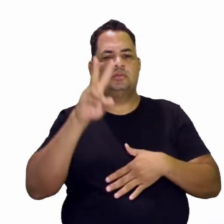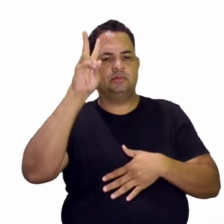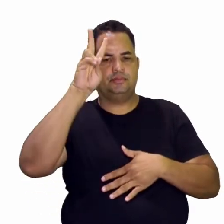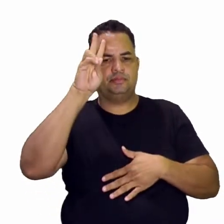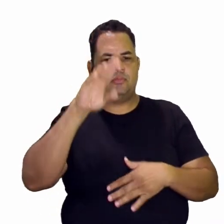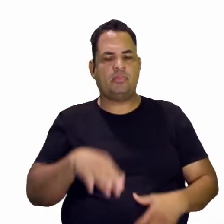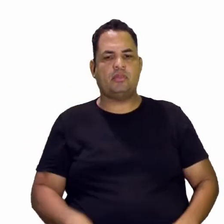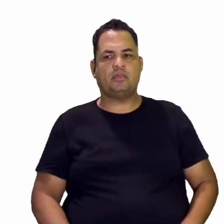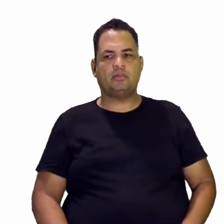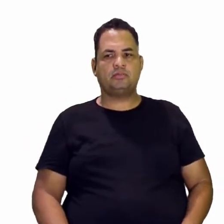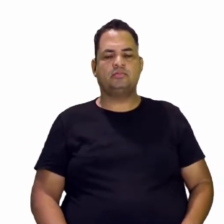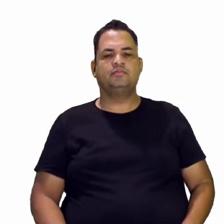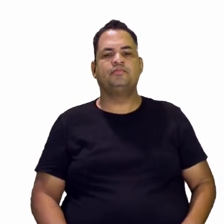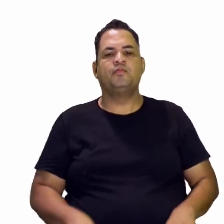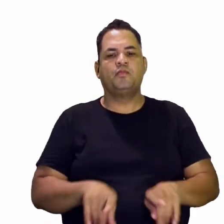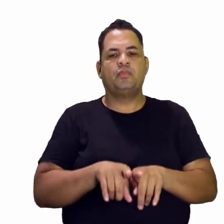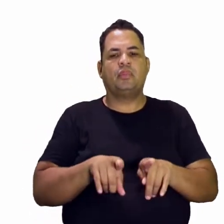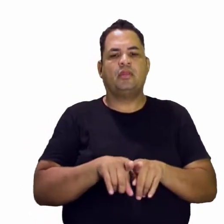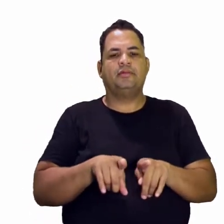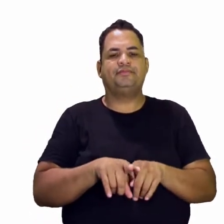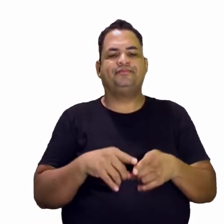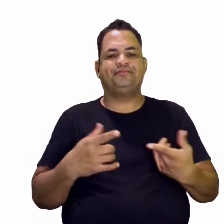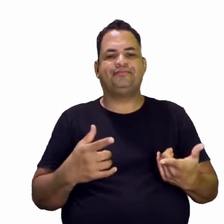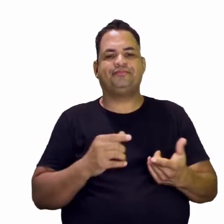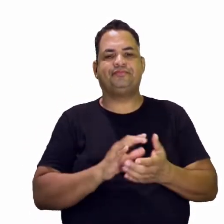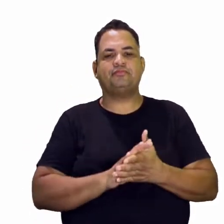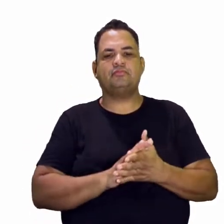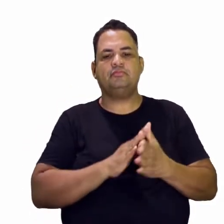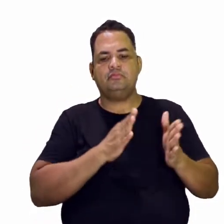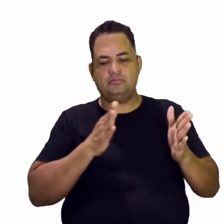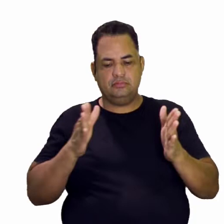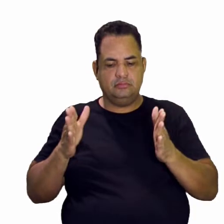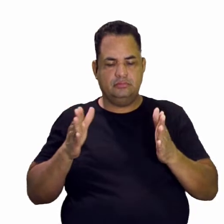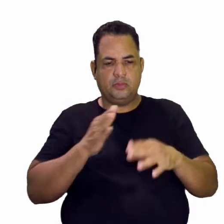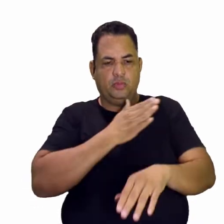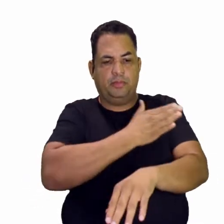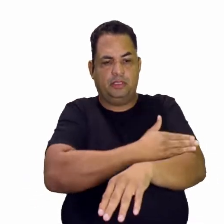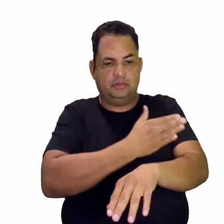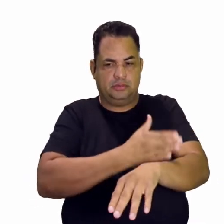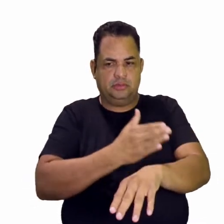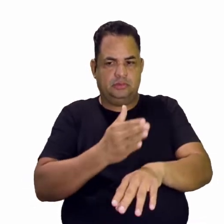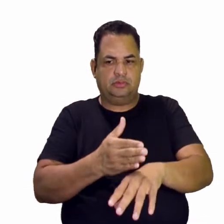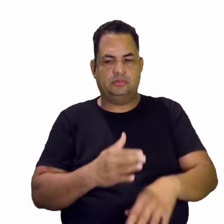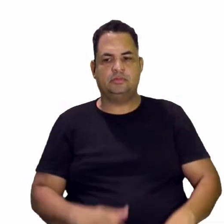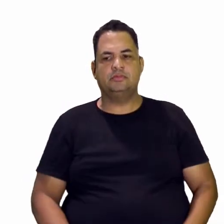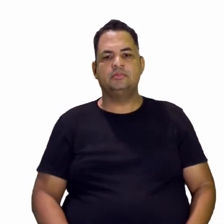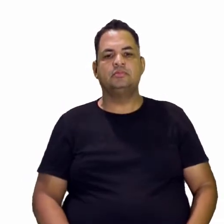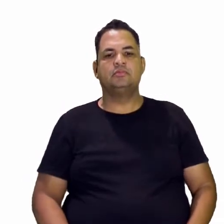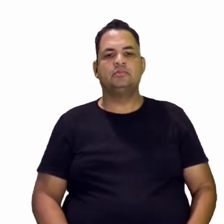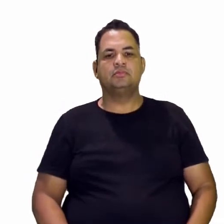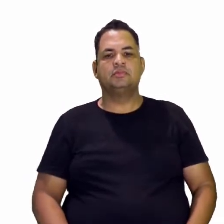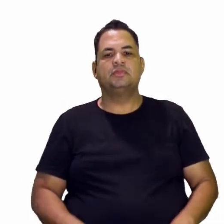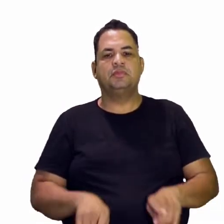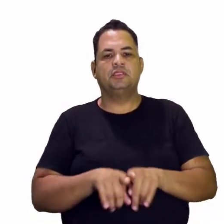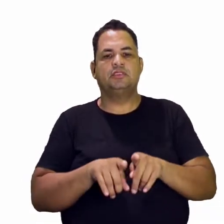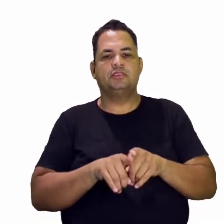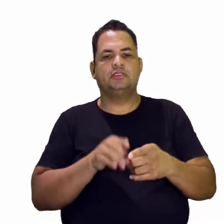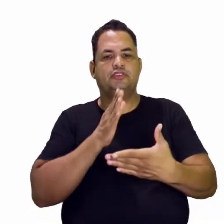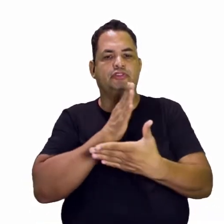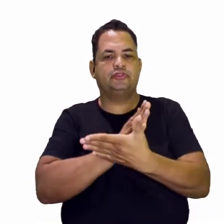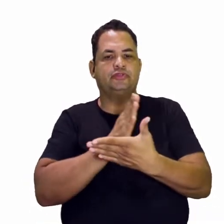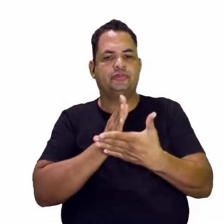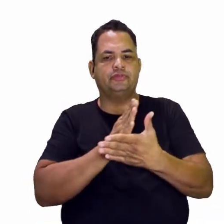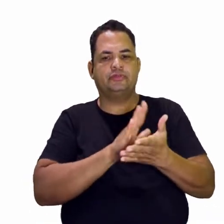né? Geológica e também narra a questão dos tempos históricos. E aí a gente viu as divisões do tempo geológico.